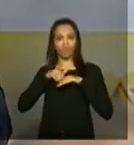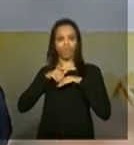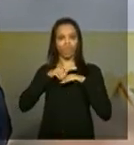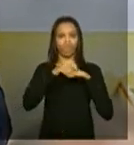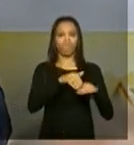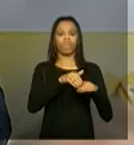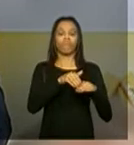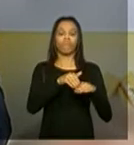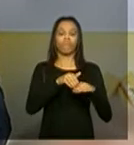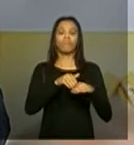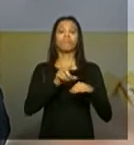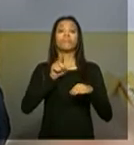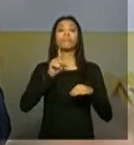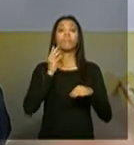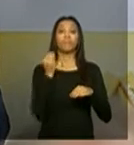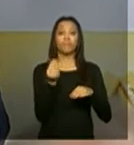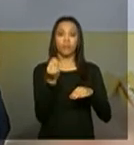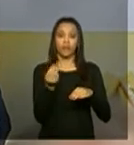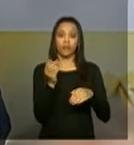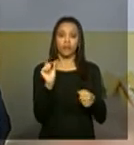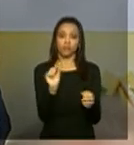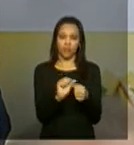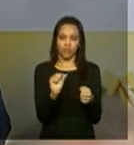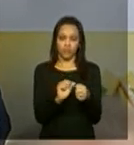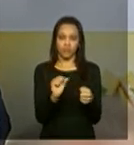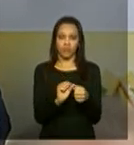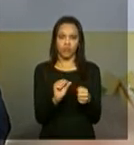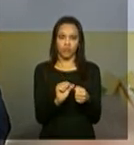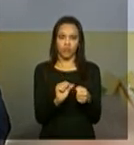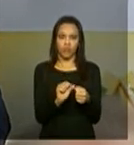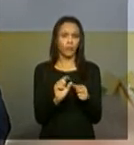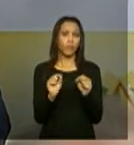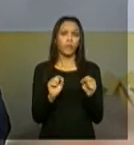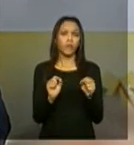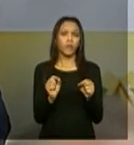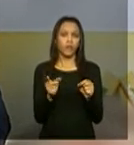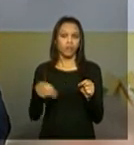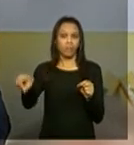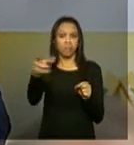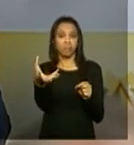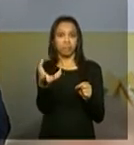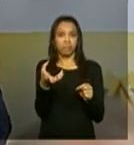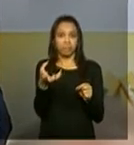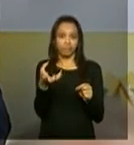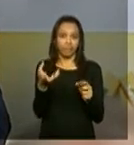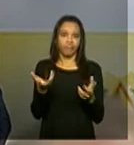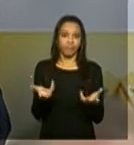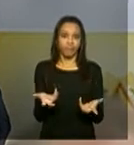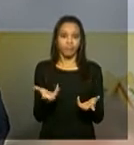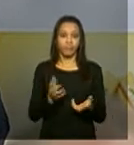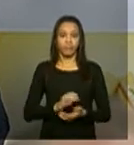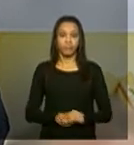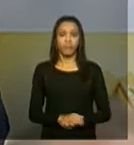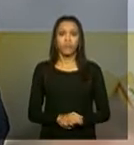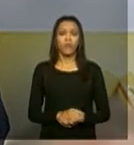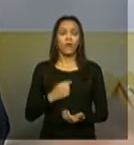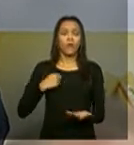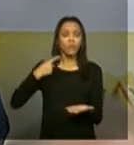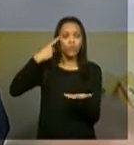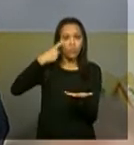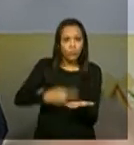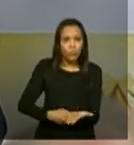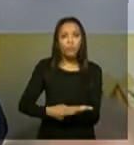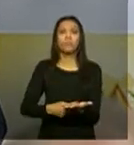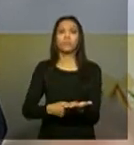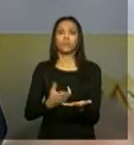executar o que pretendia então os compromissos